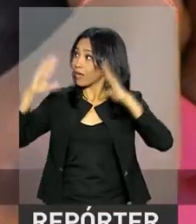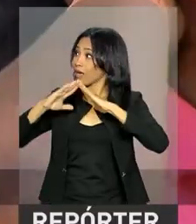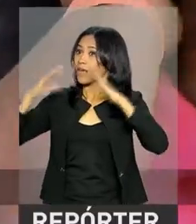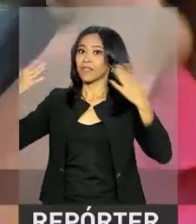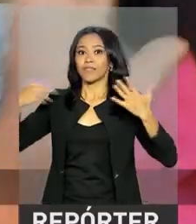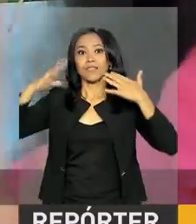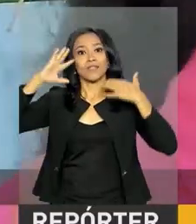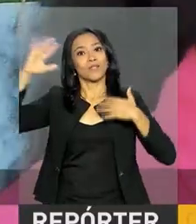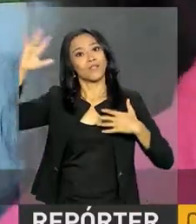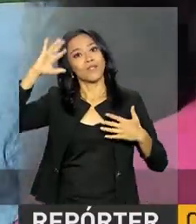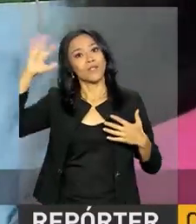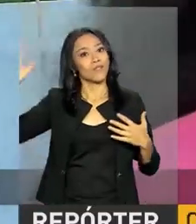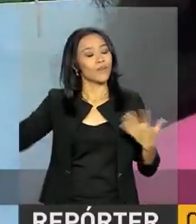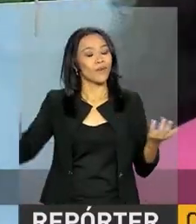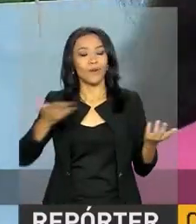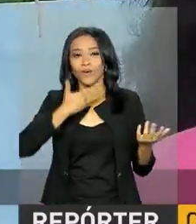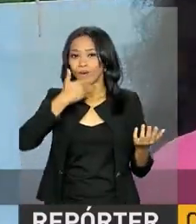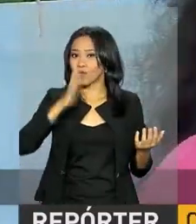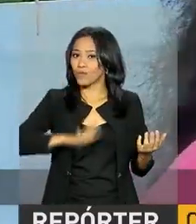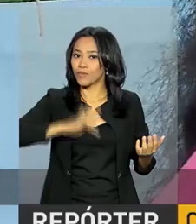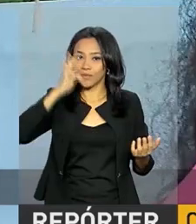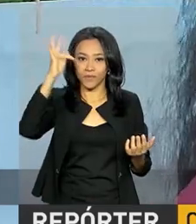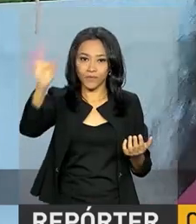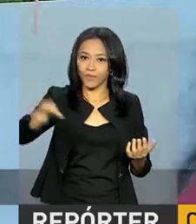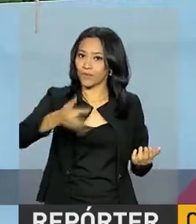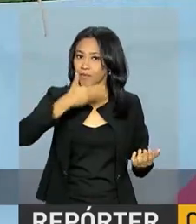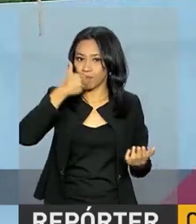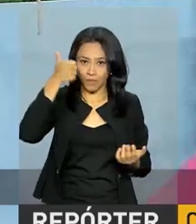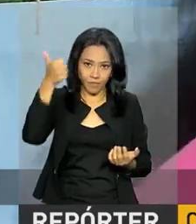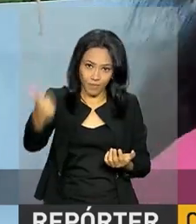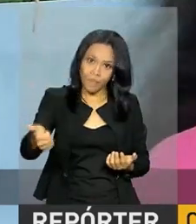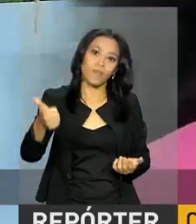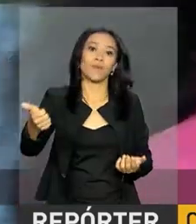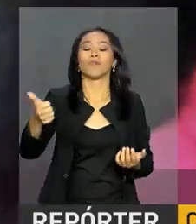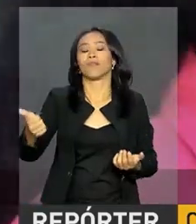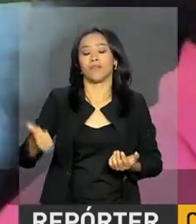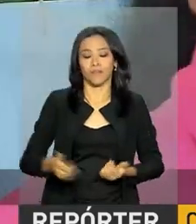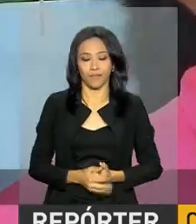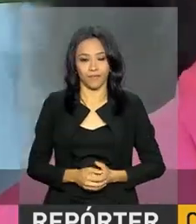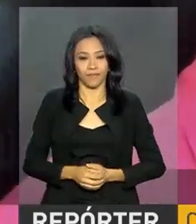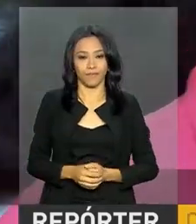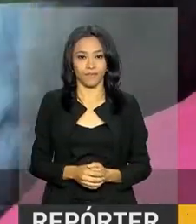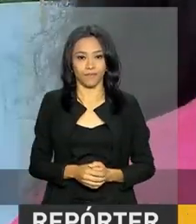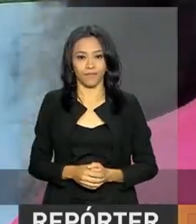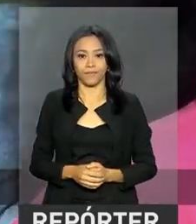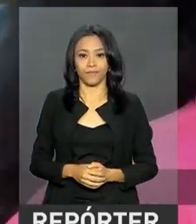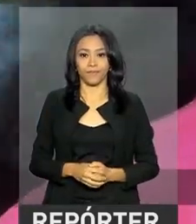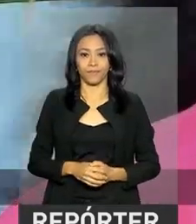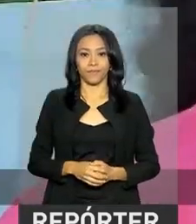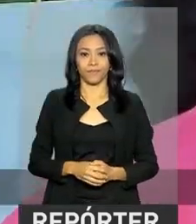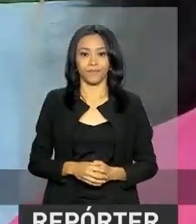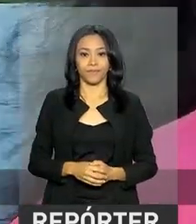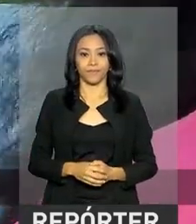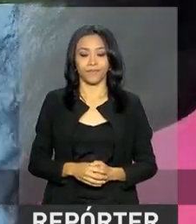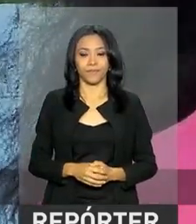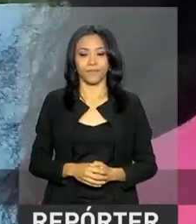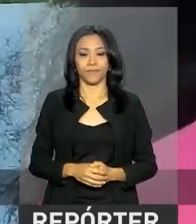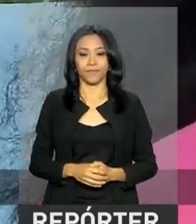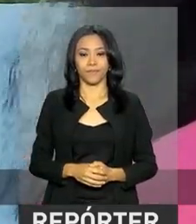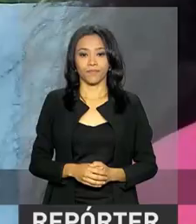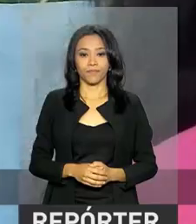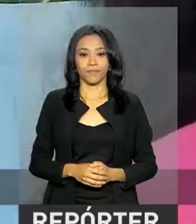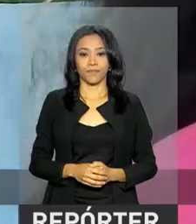Bueno, hasta los momentos hemos llegado hoy y ha sido espectacular. El trato es increíble, maravilloso.